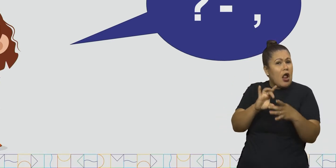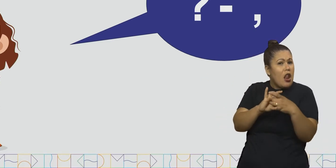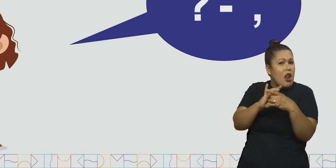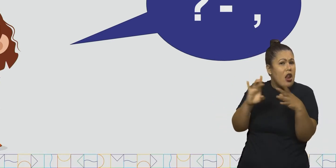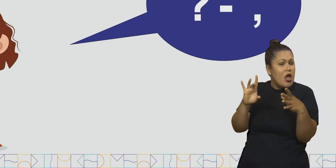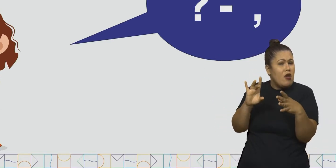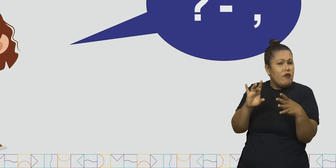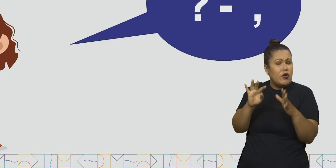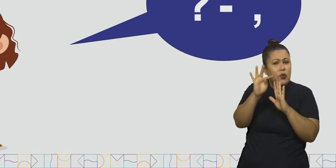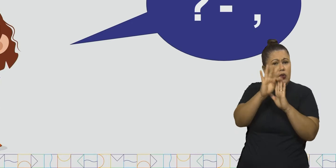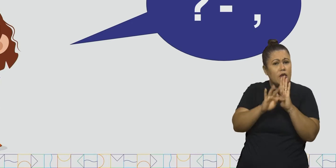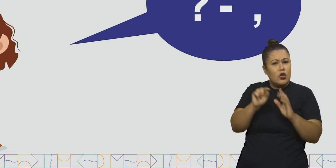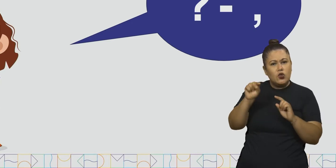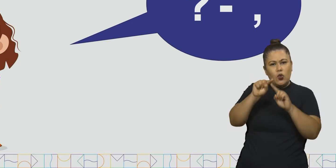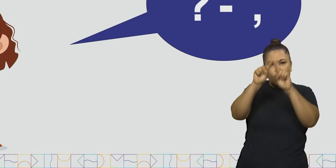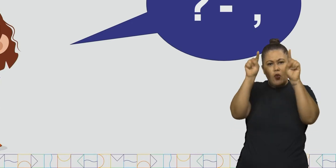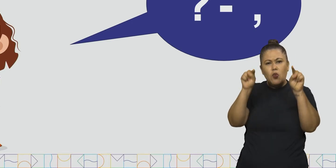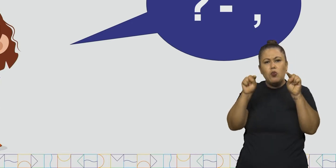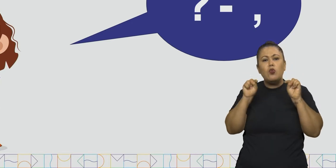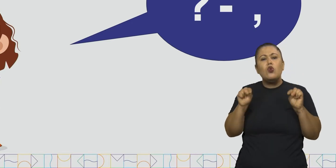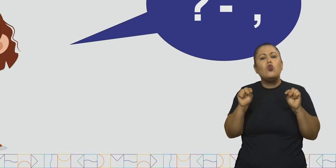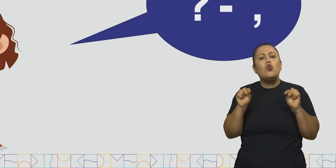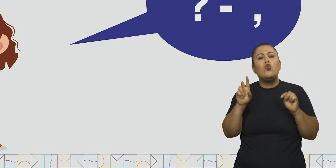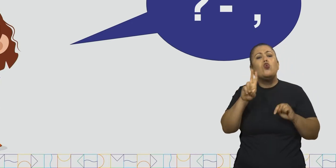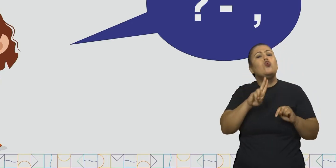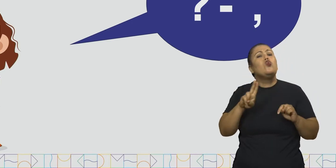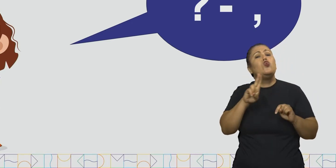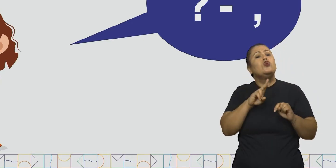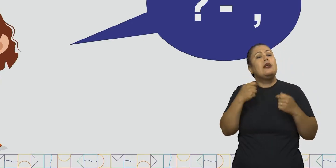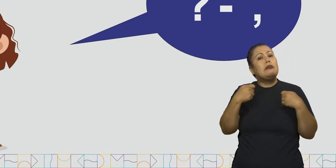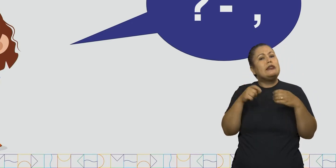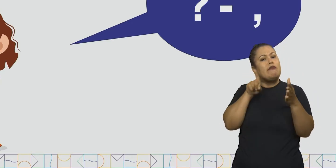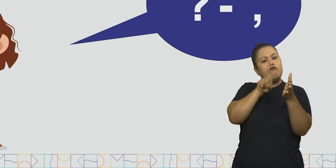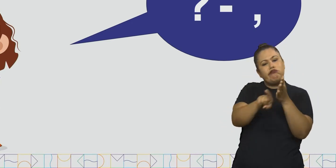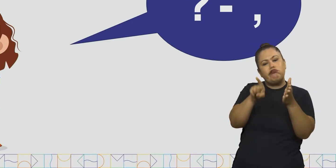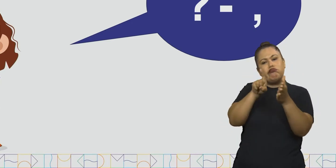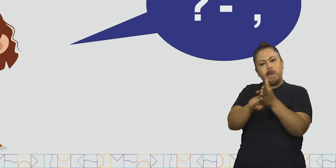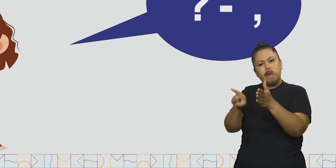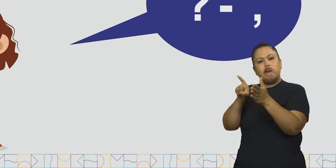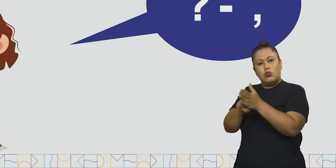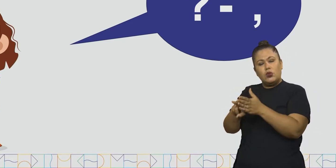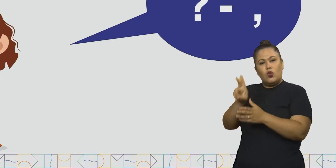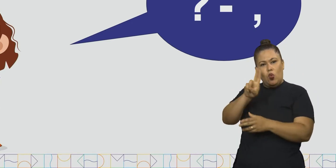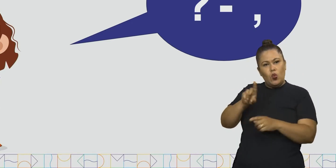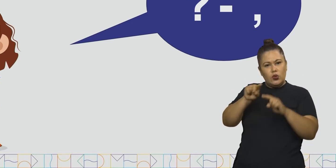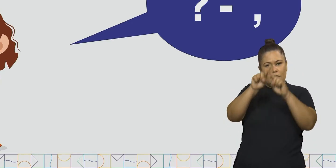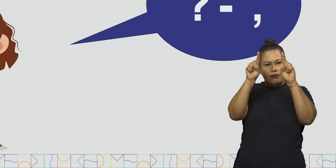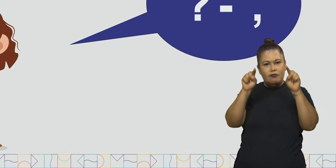o ponto de interrogação, que usamos quando queremos fazer perguntas. E você